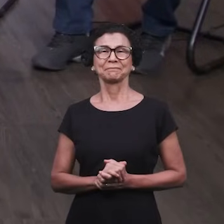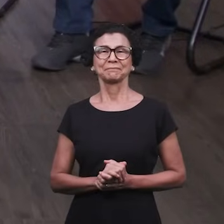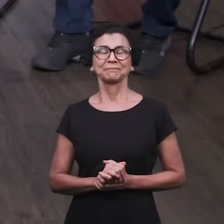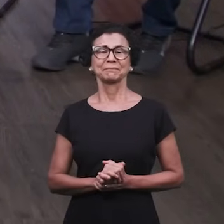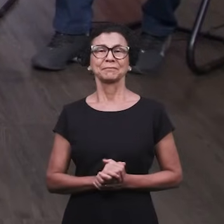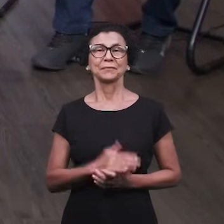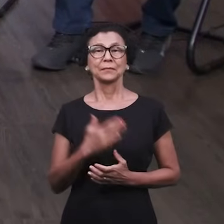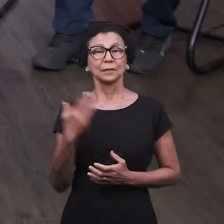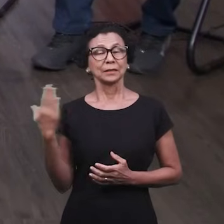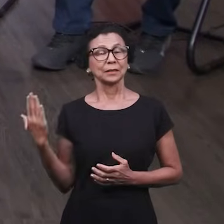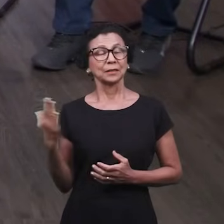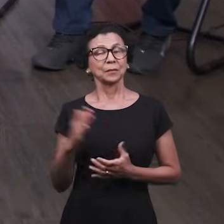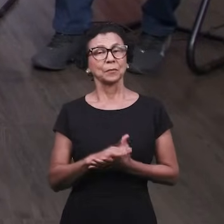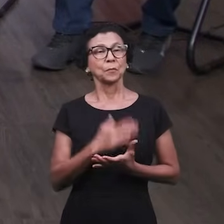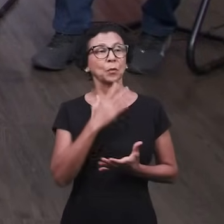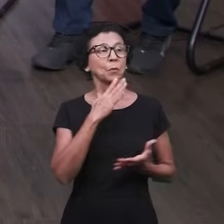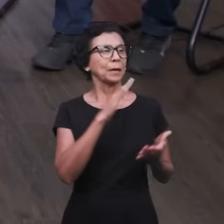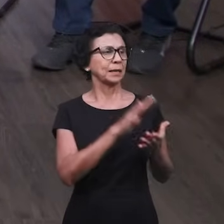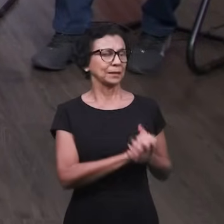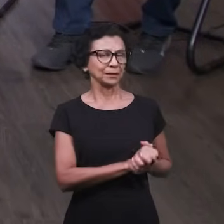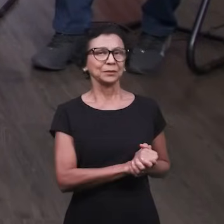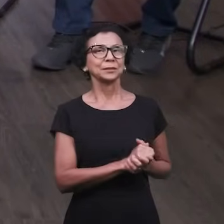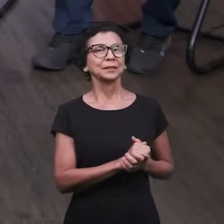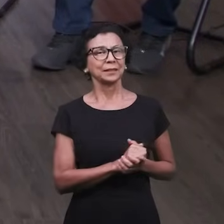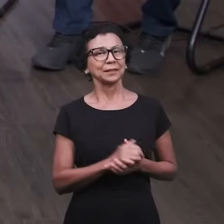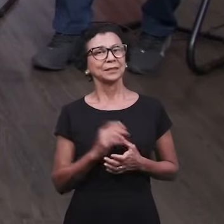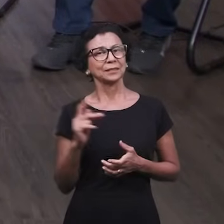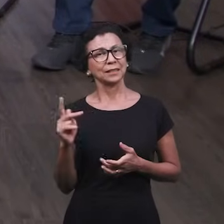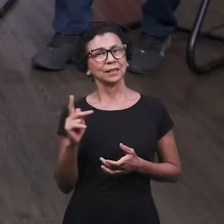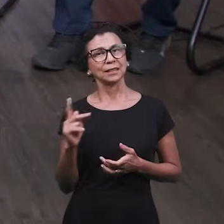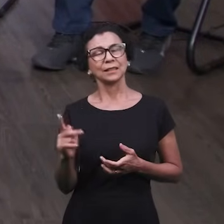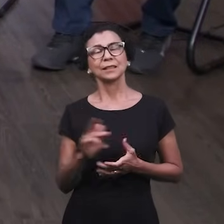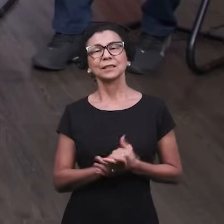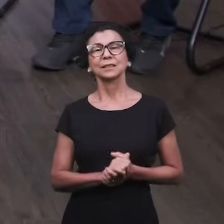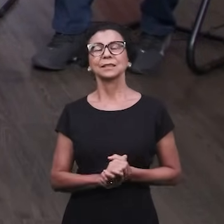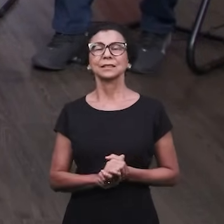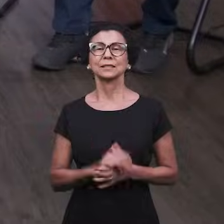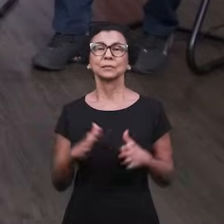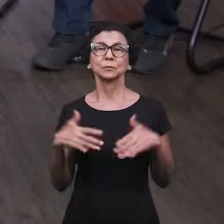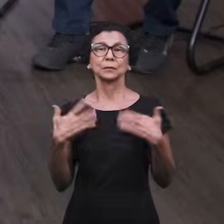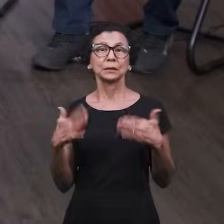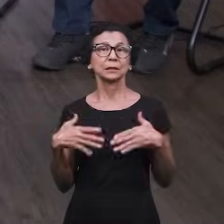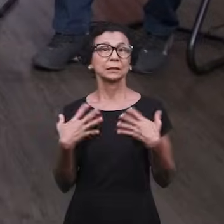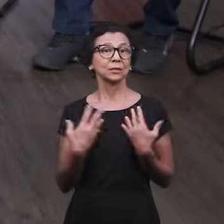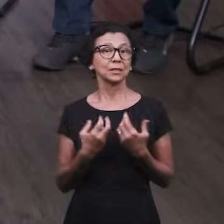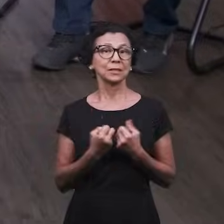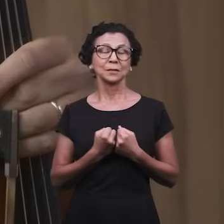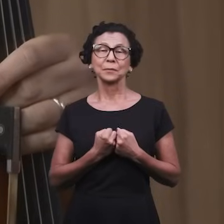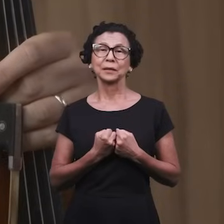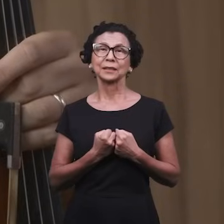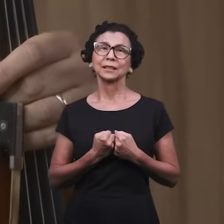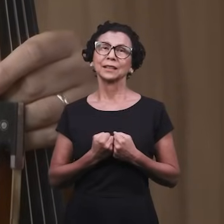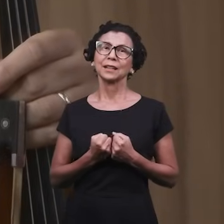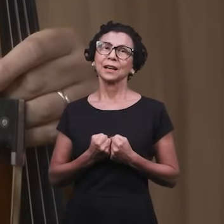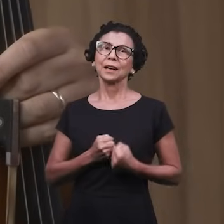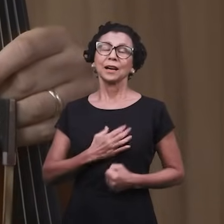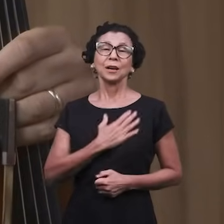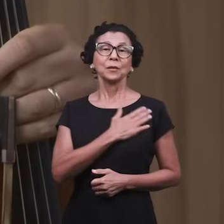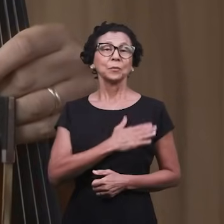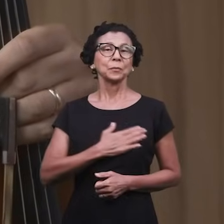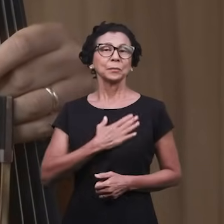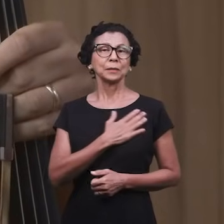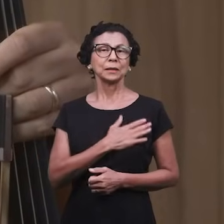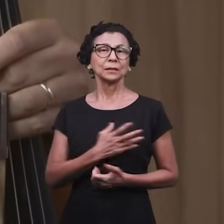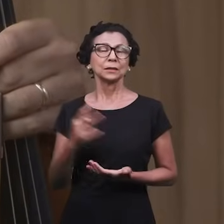esposo, Casal jovem, o Daniel. Daniel, alegria também estar recebendo você aqui, querido. Uma satisfação estar aqui, compartilhar